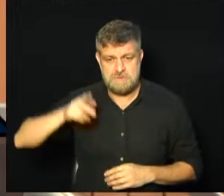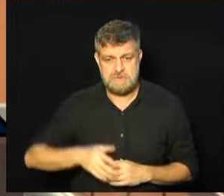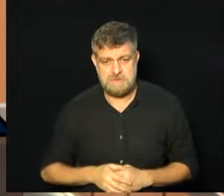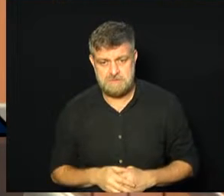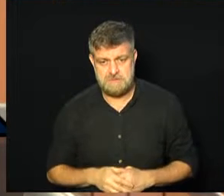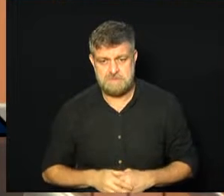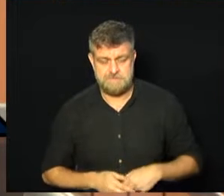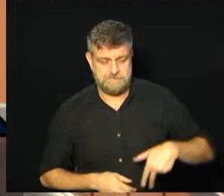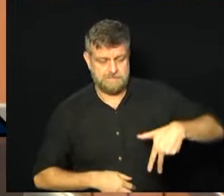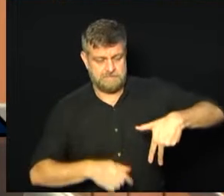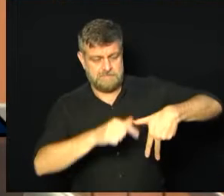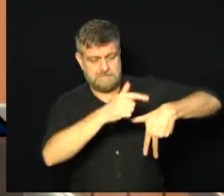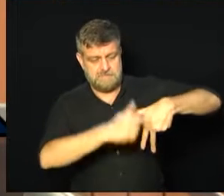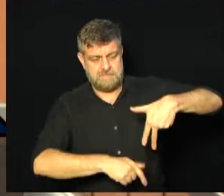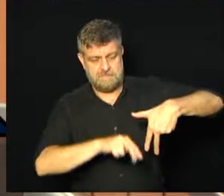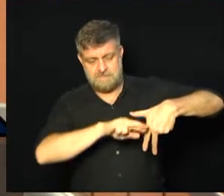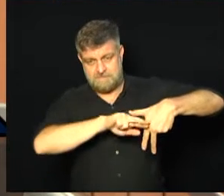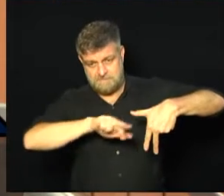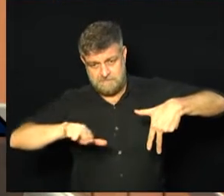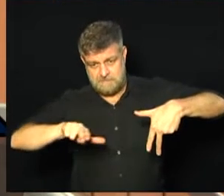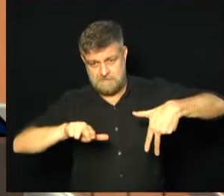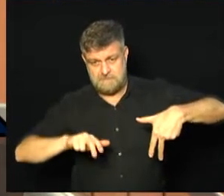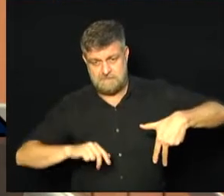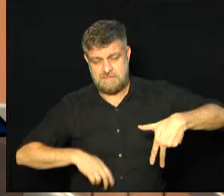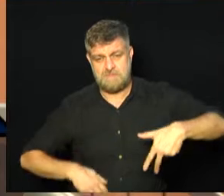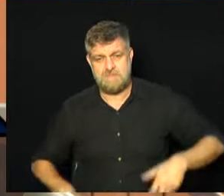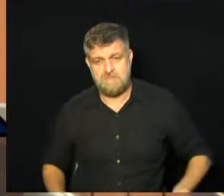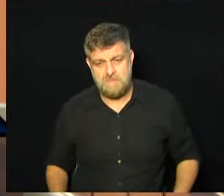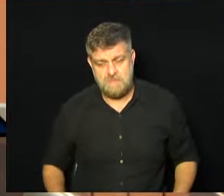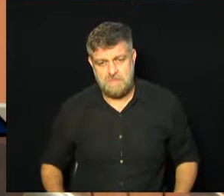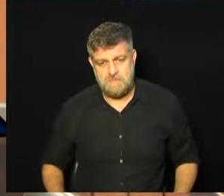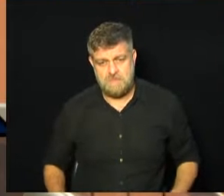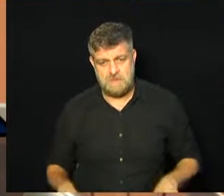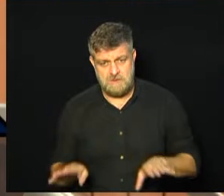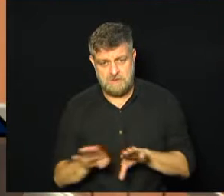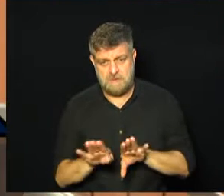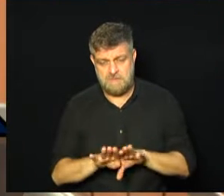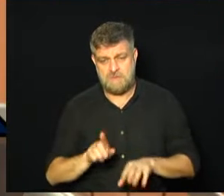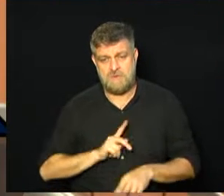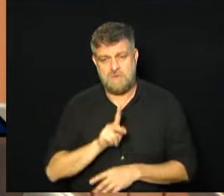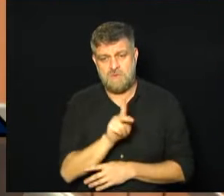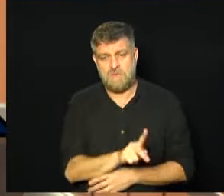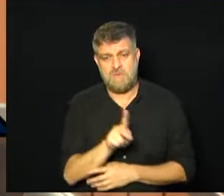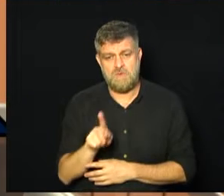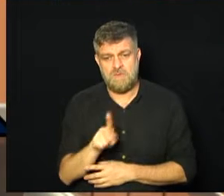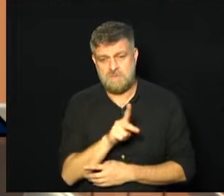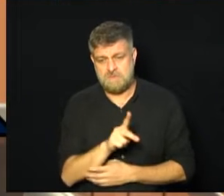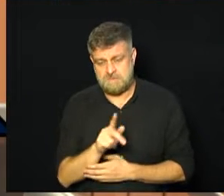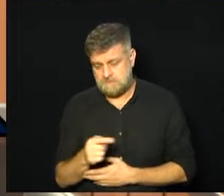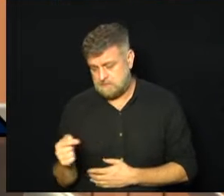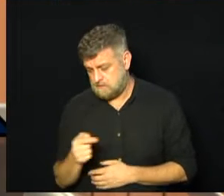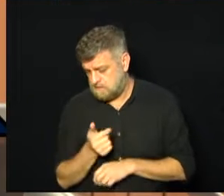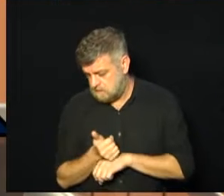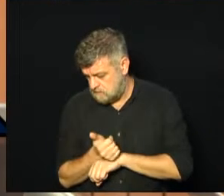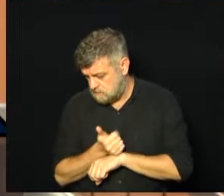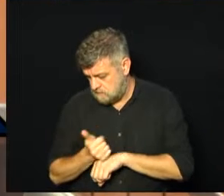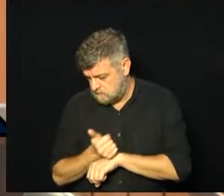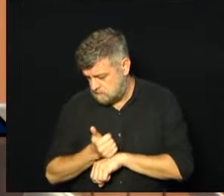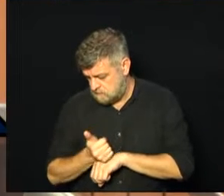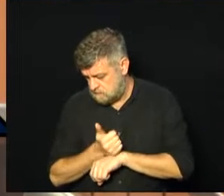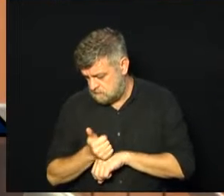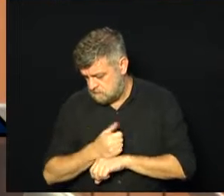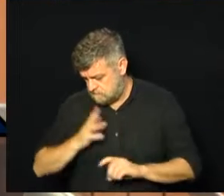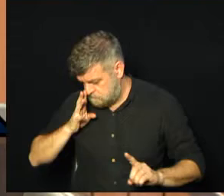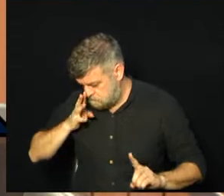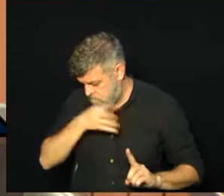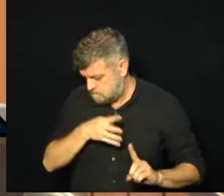ideologia de gênero, né? E os professores têm sido um dos profissionais que mais tem sido